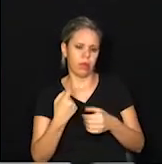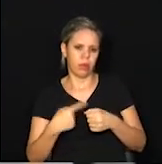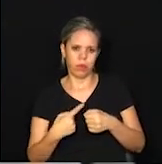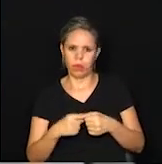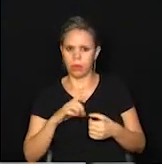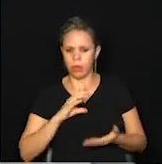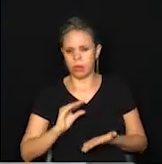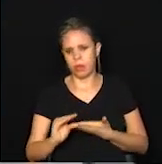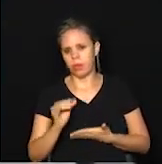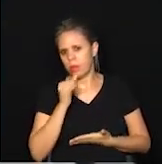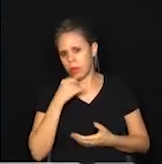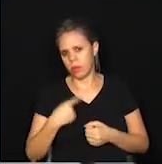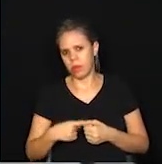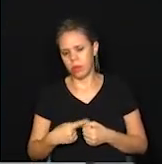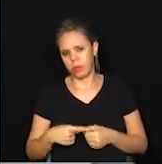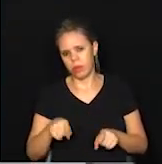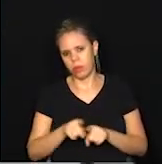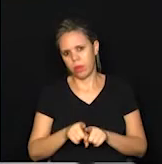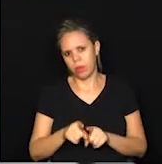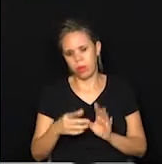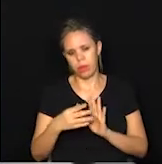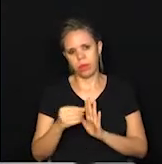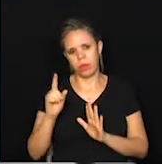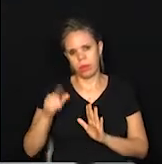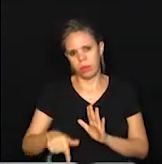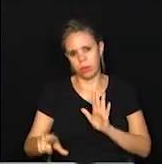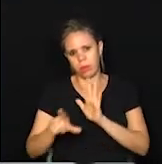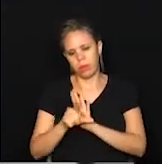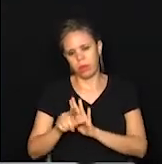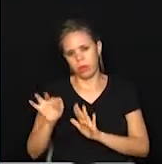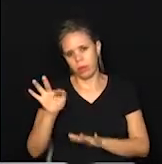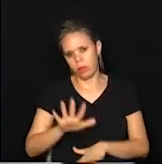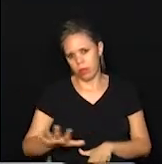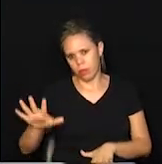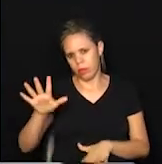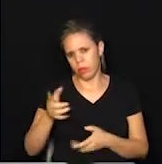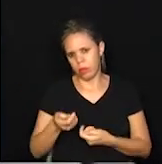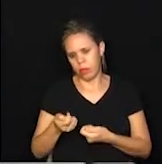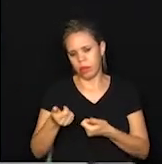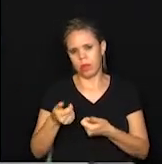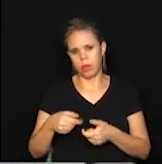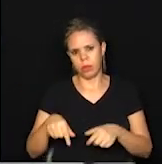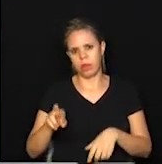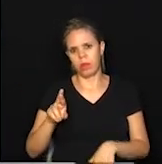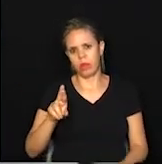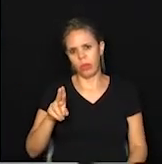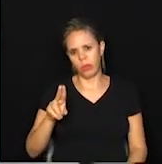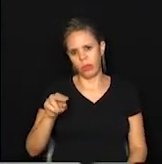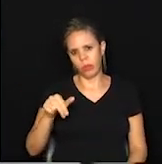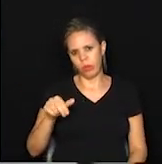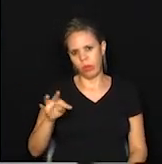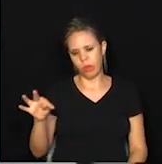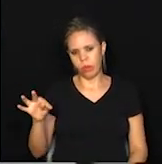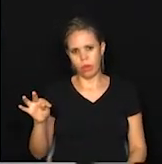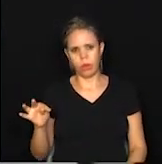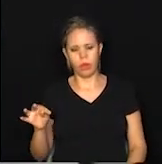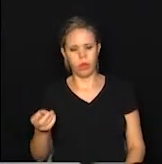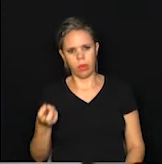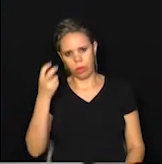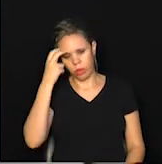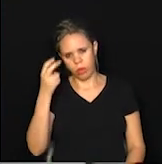municipal, mas nos moldes do que é a lei de incentivo federal ao esporte, ou a lei Rouanet, que é a lei vinculada à